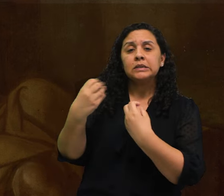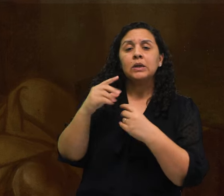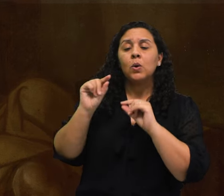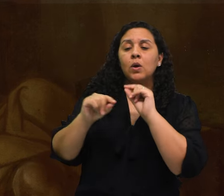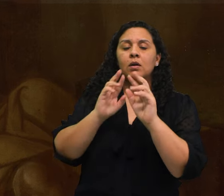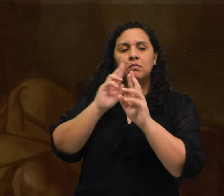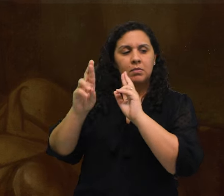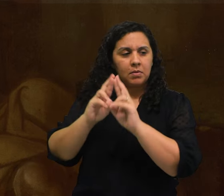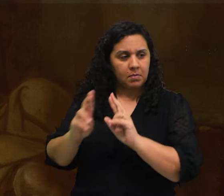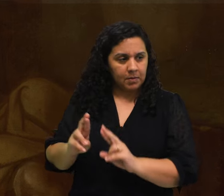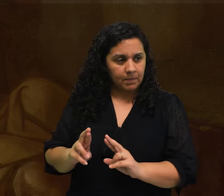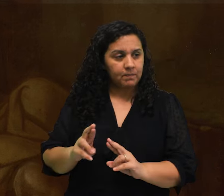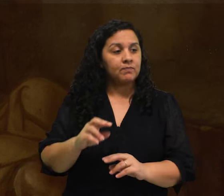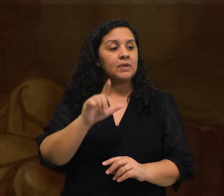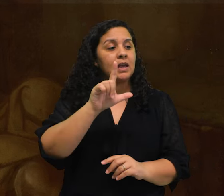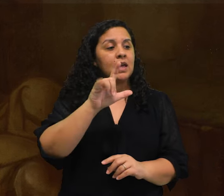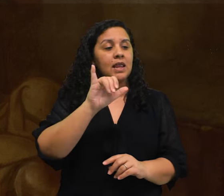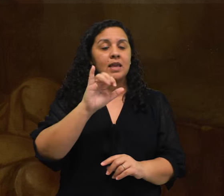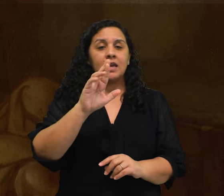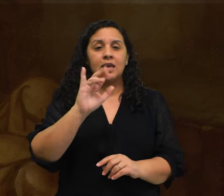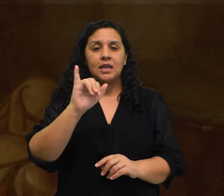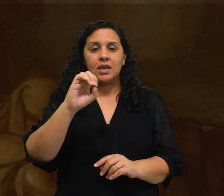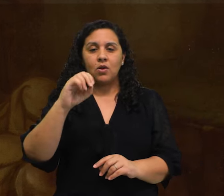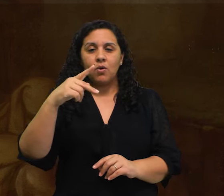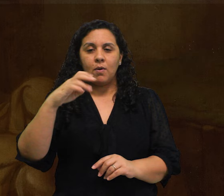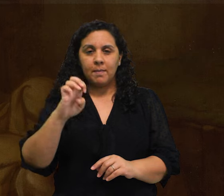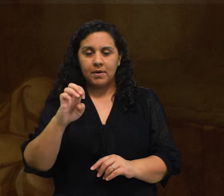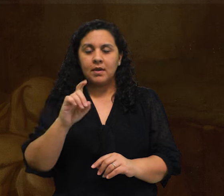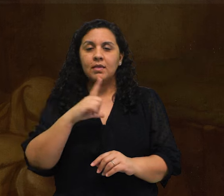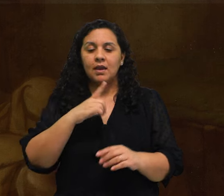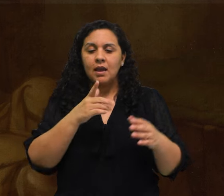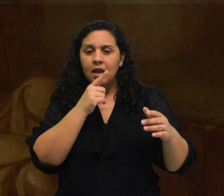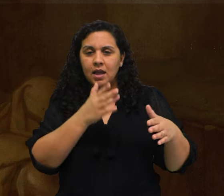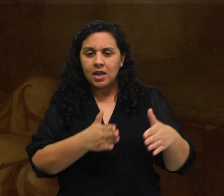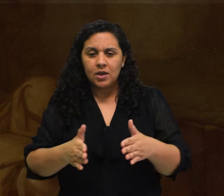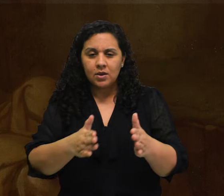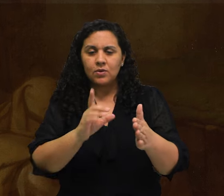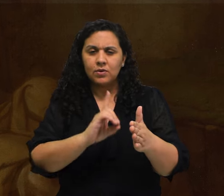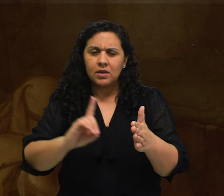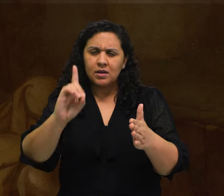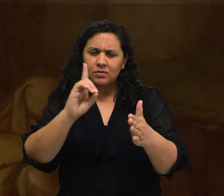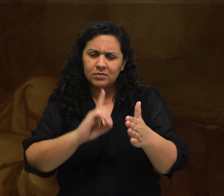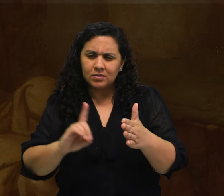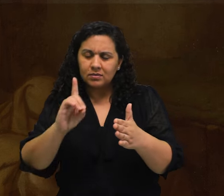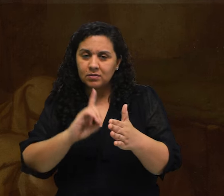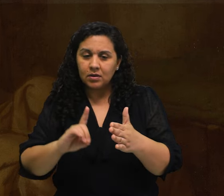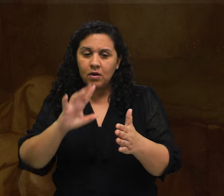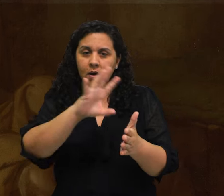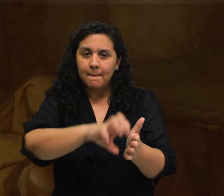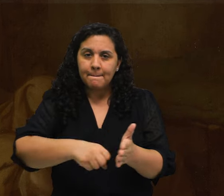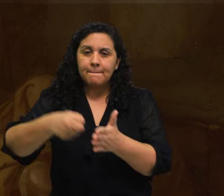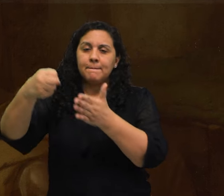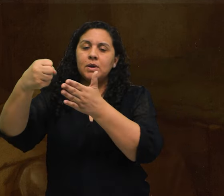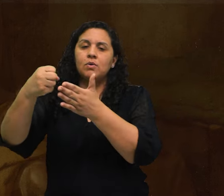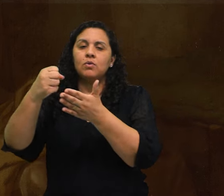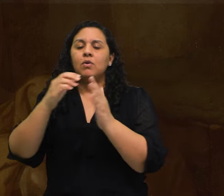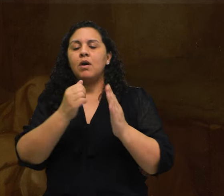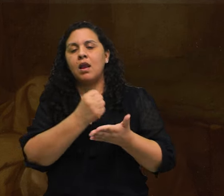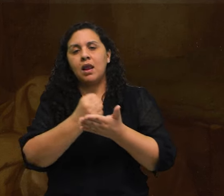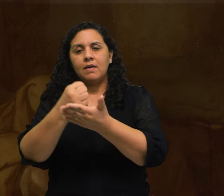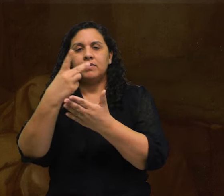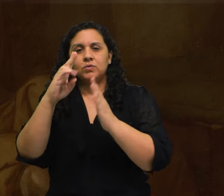orientação. Liríope, a quem Céfiso, o deus dos rios, abraçou e arrebatou para sua casa